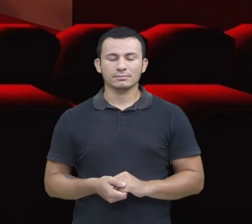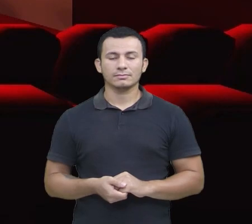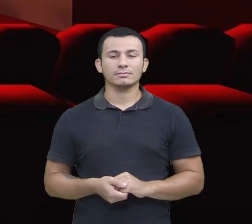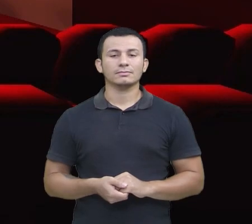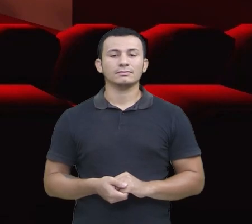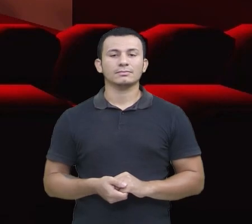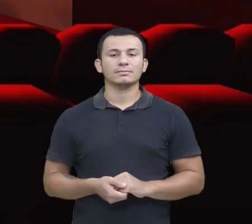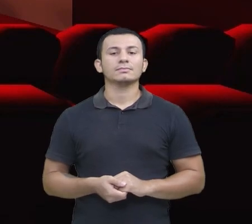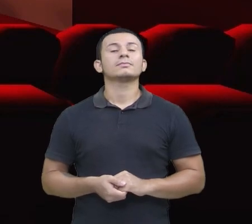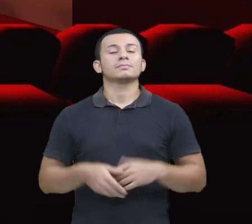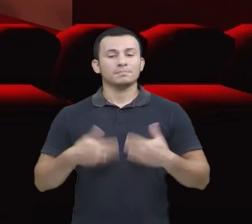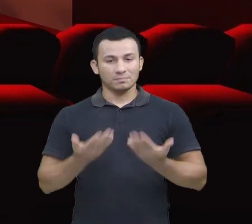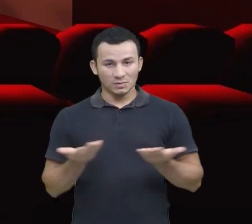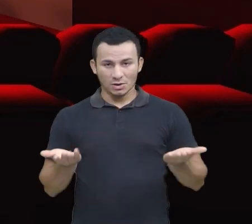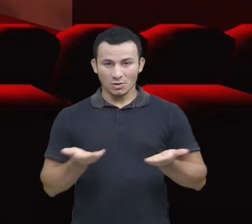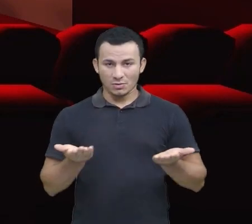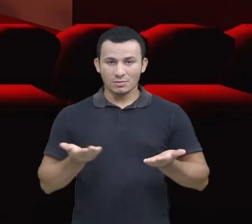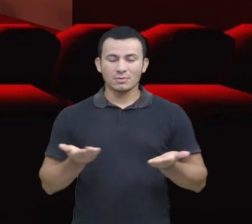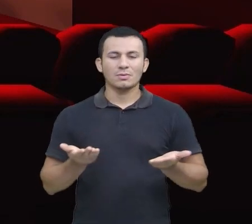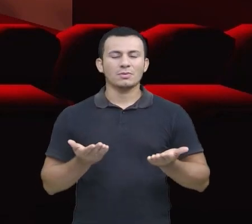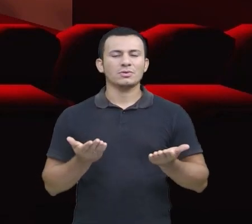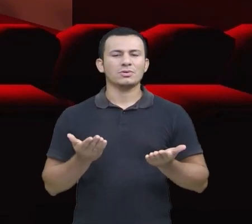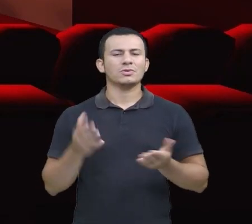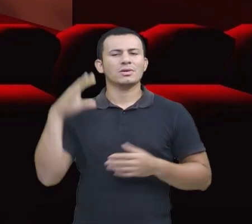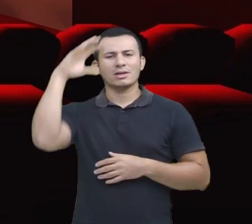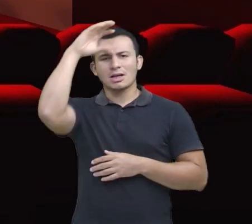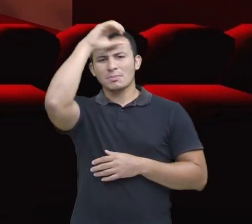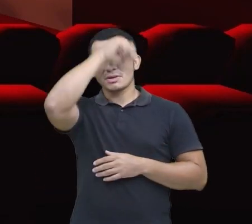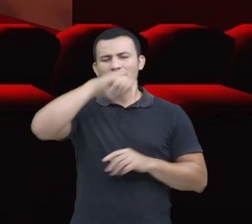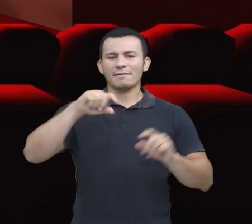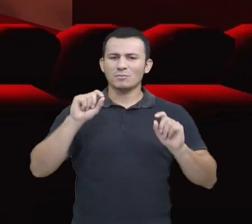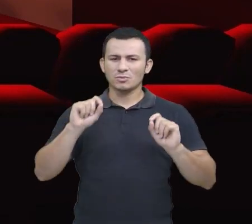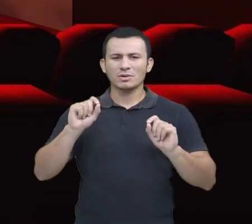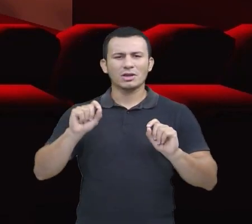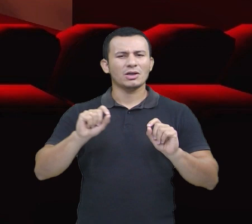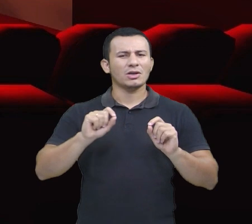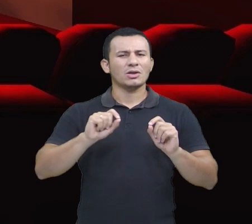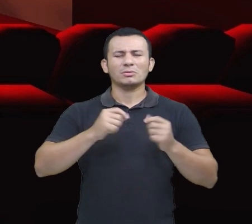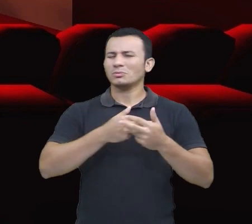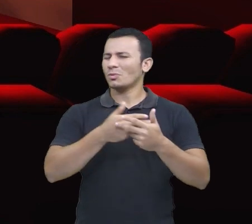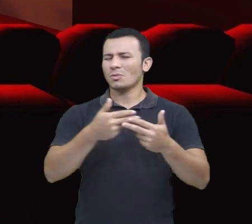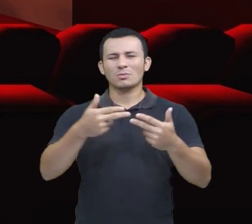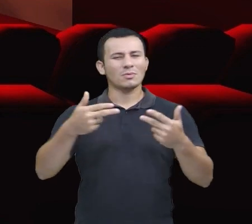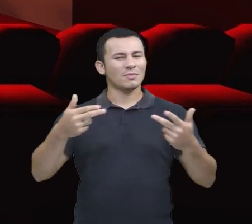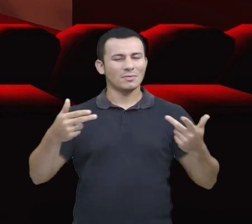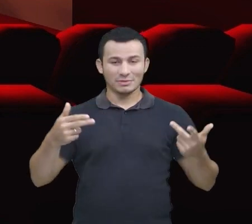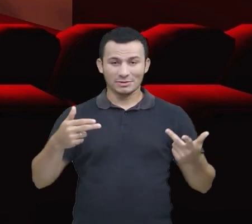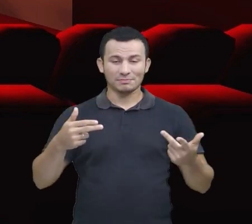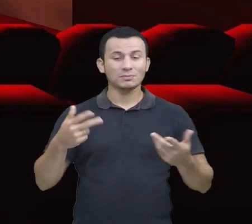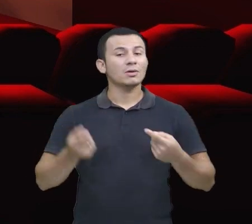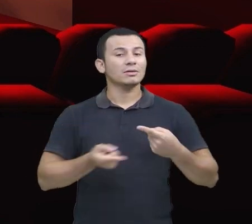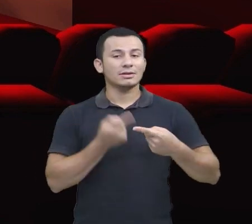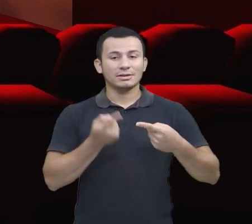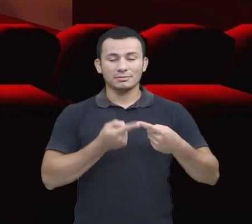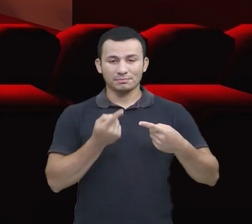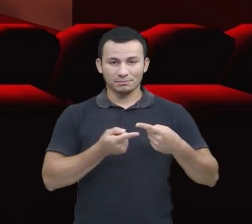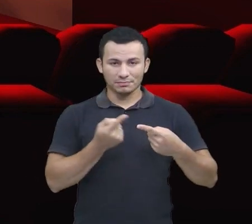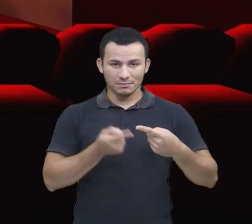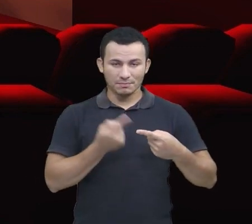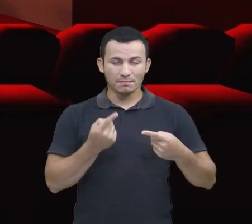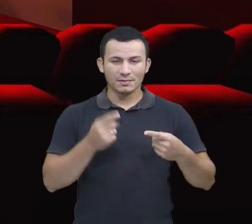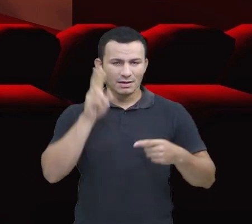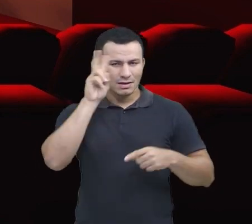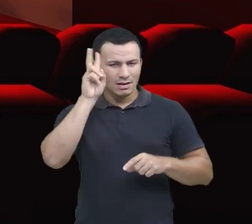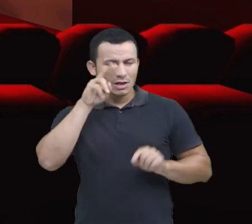Crianças, na nossa aula de hoje, nós investigamos muitas coisas. Qual foi a primeira coisa delas? O que é um